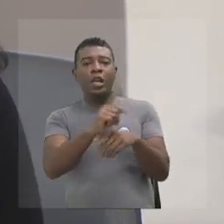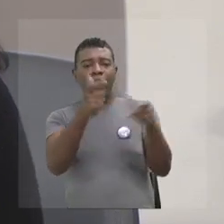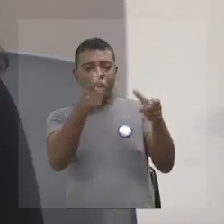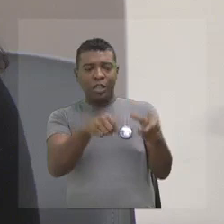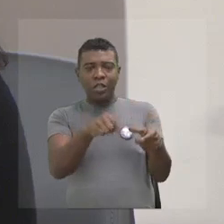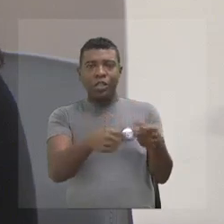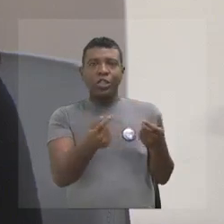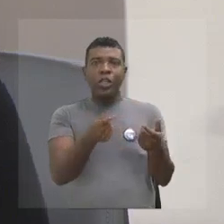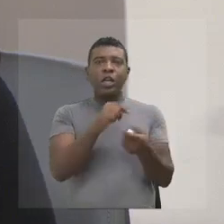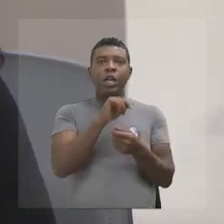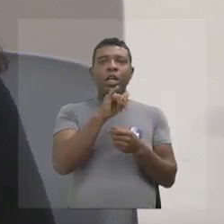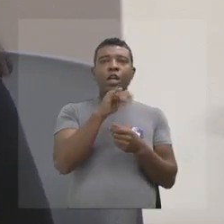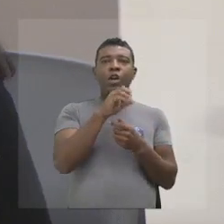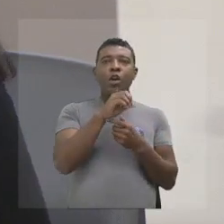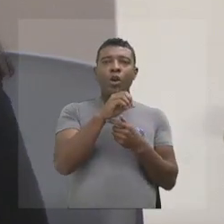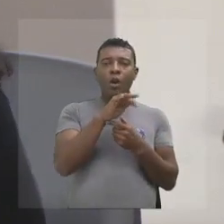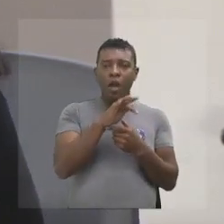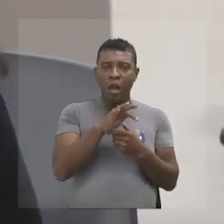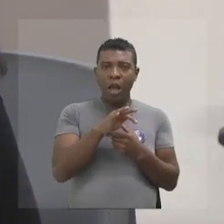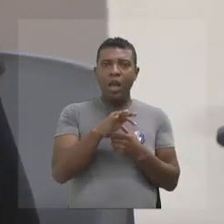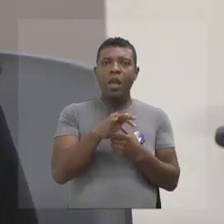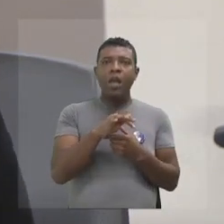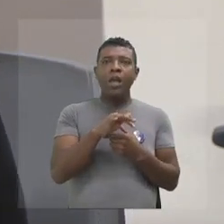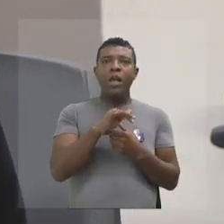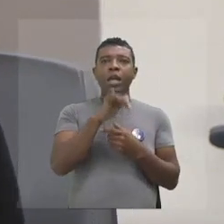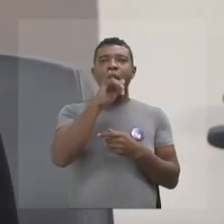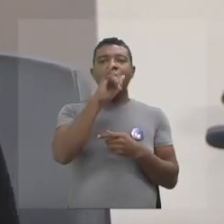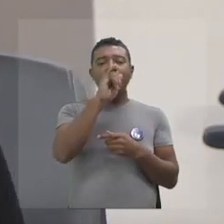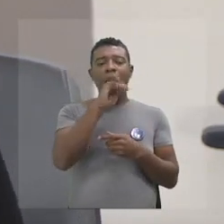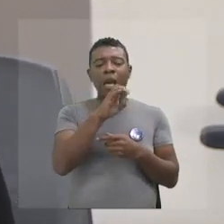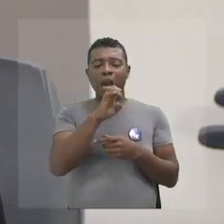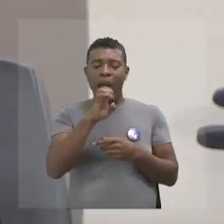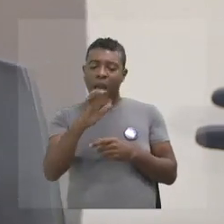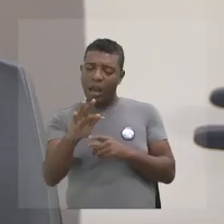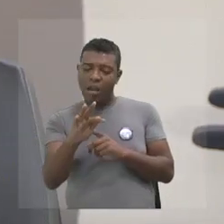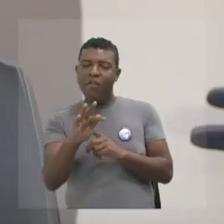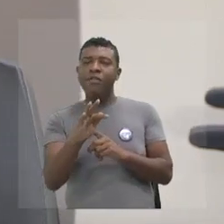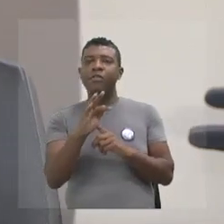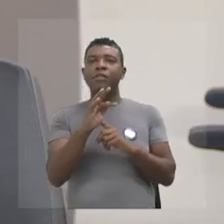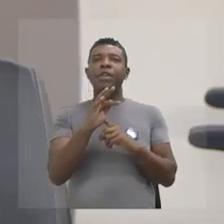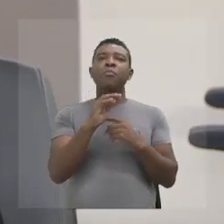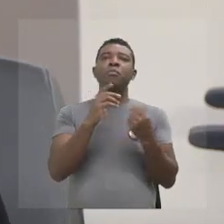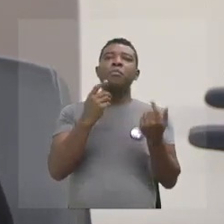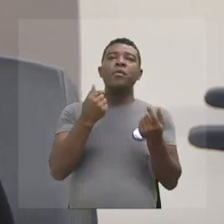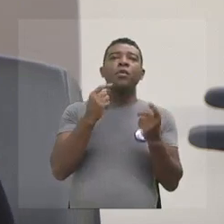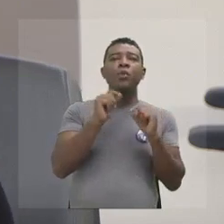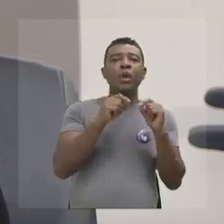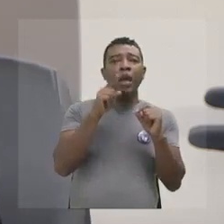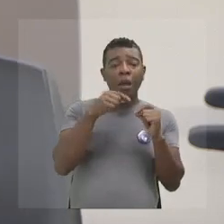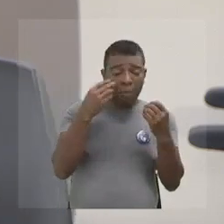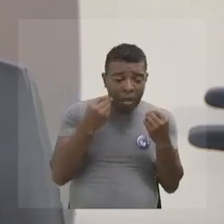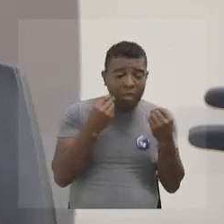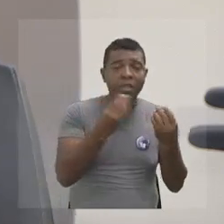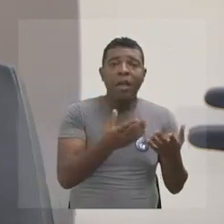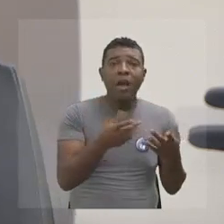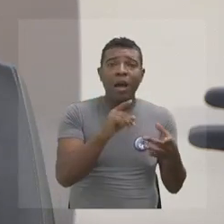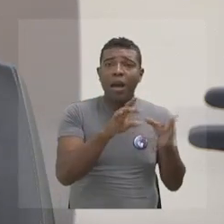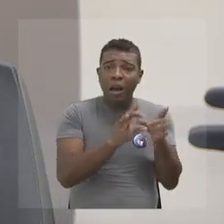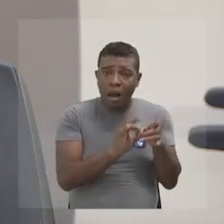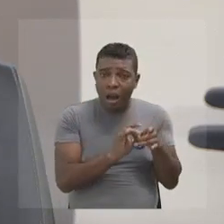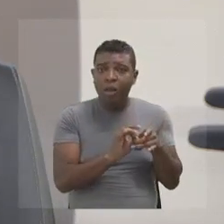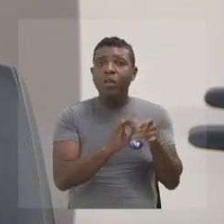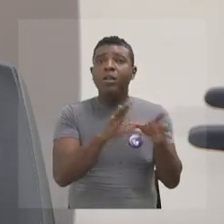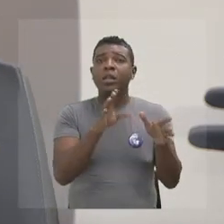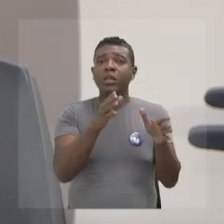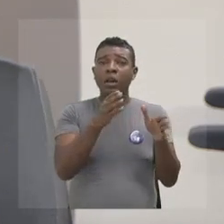ajustes nos estudos que ela apresentou para que se desse anuência da unidade de conservação e essa autorização